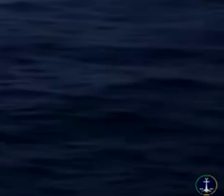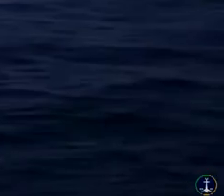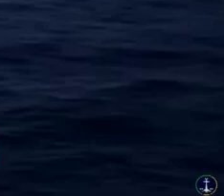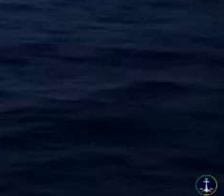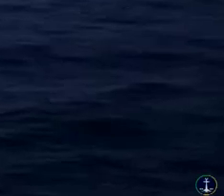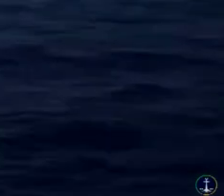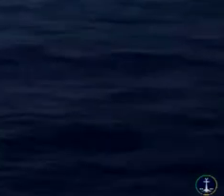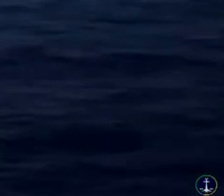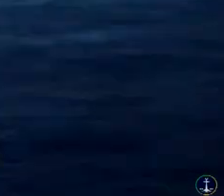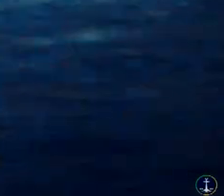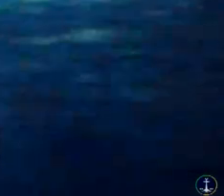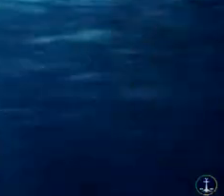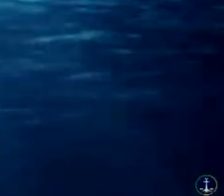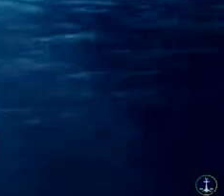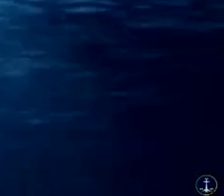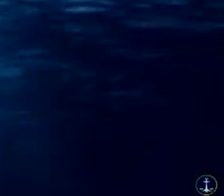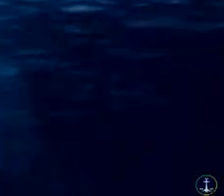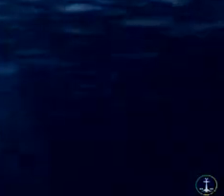para todos.